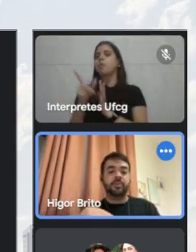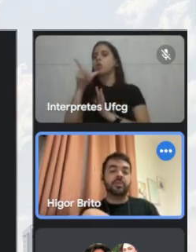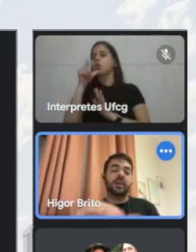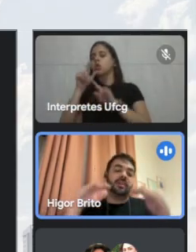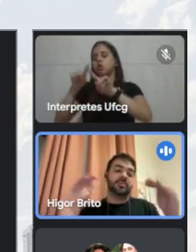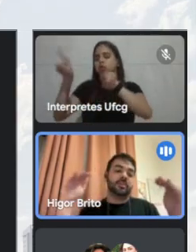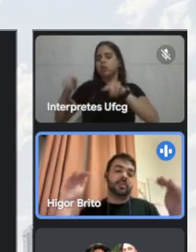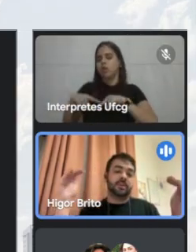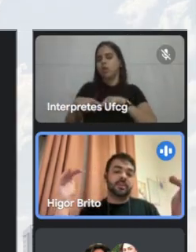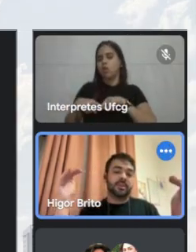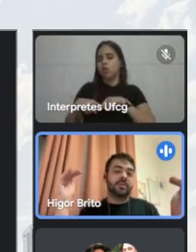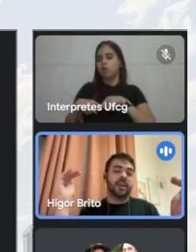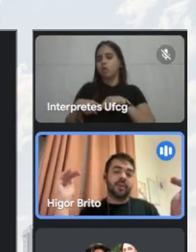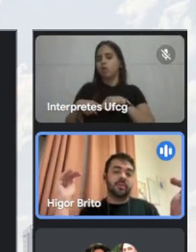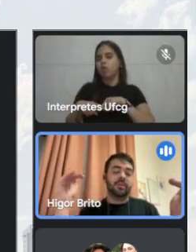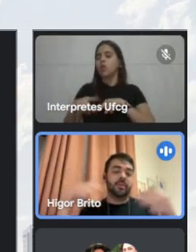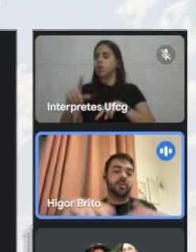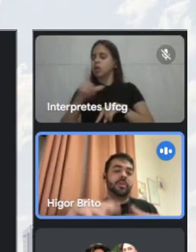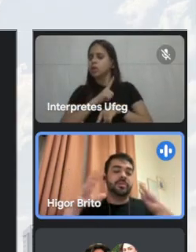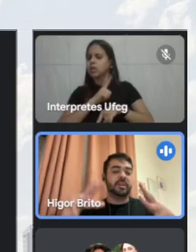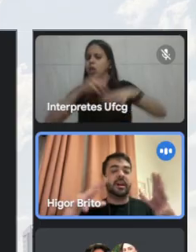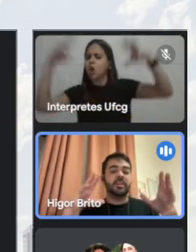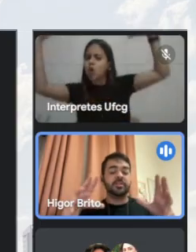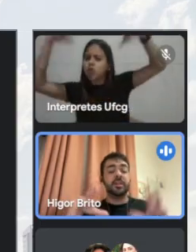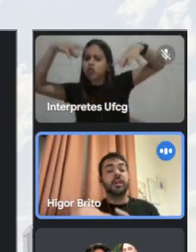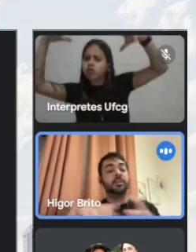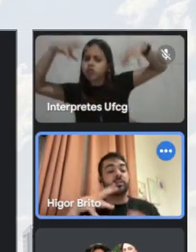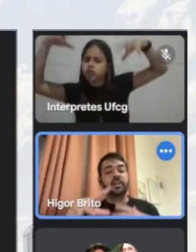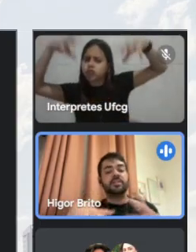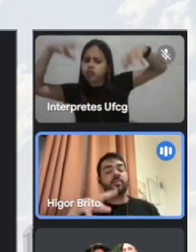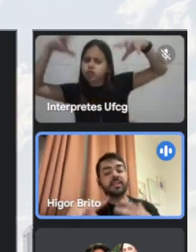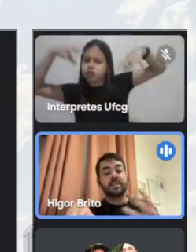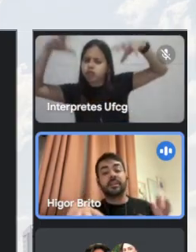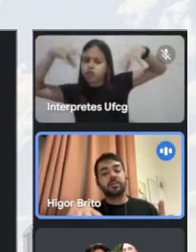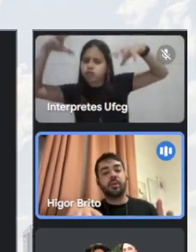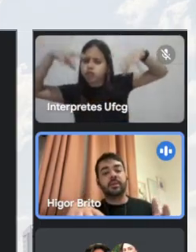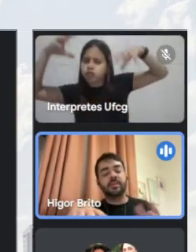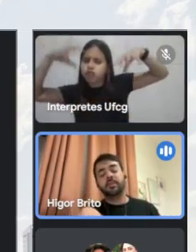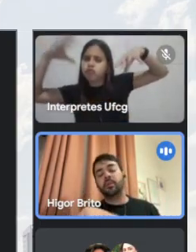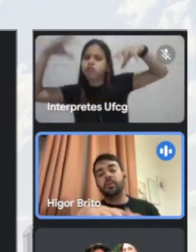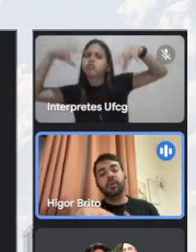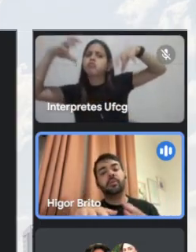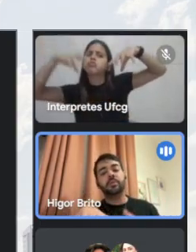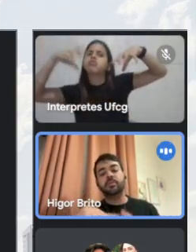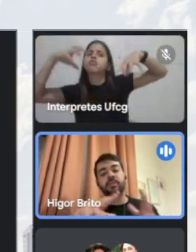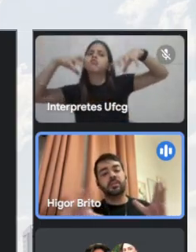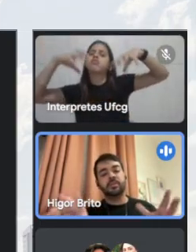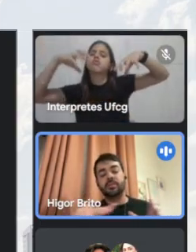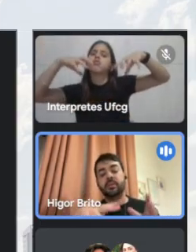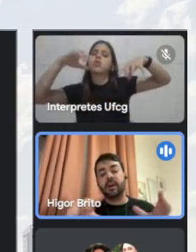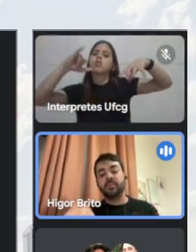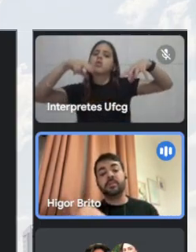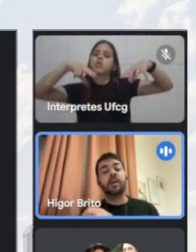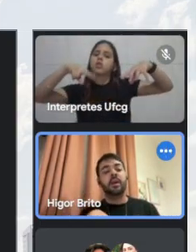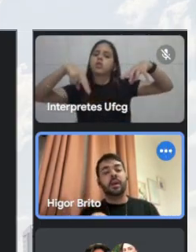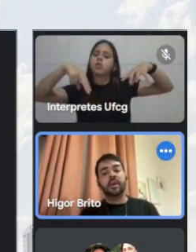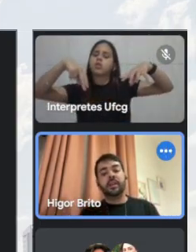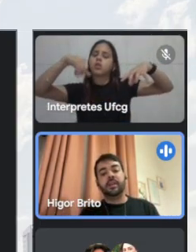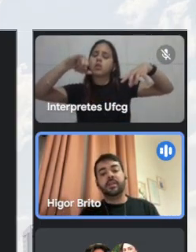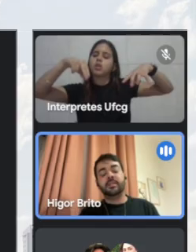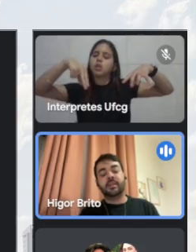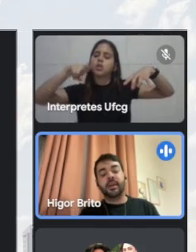riachos. Então, tudo que é aquela zona de expansão de água, quando rios e riachos, então inundação é um processo natural mesmo, que ocorre quando os rios ou